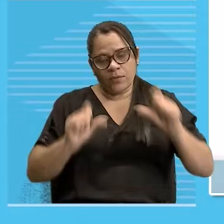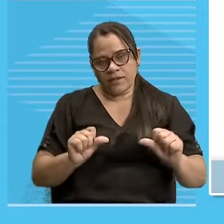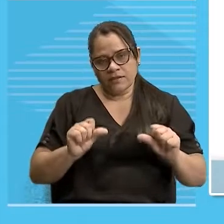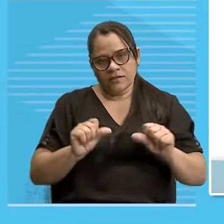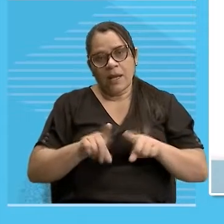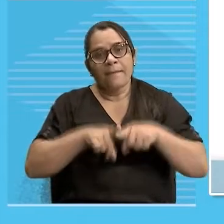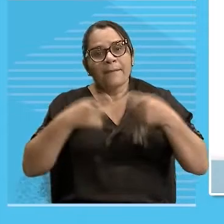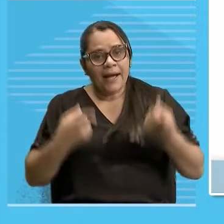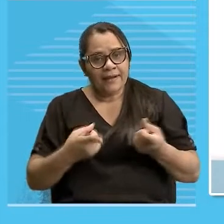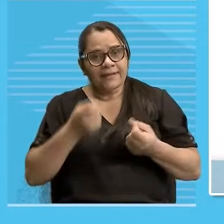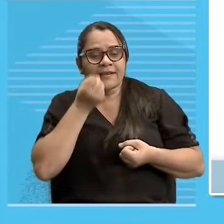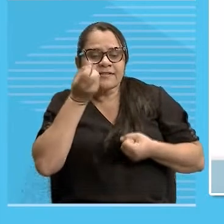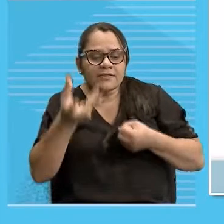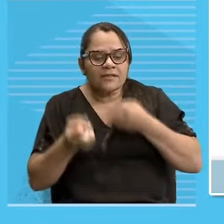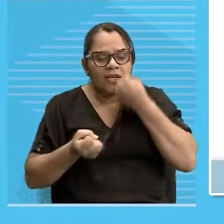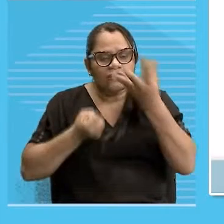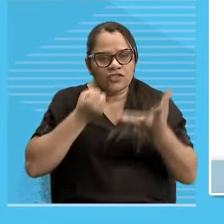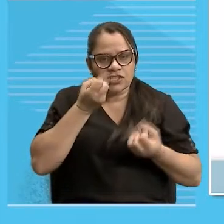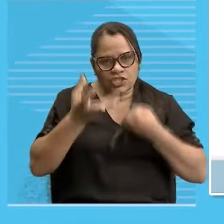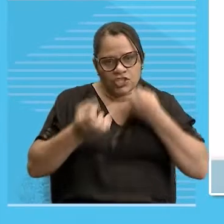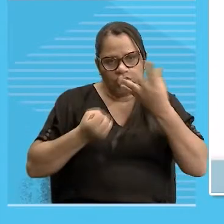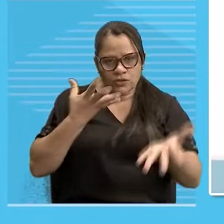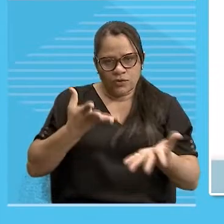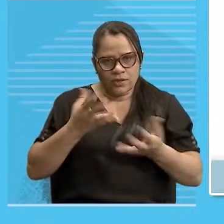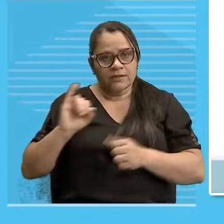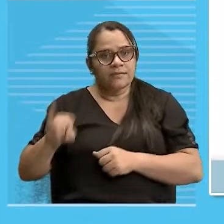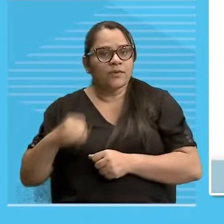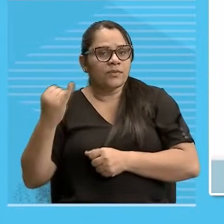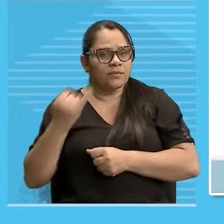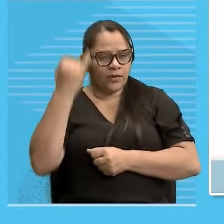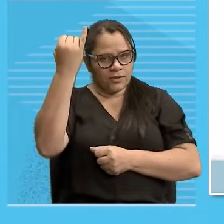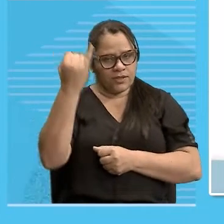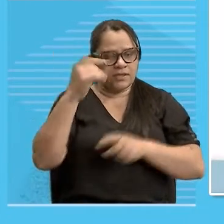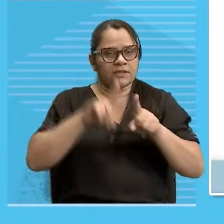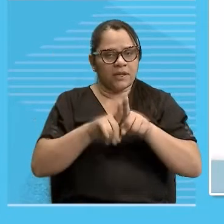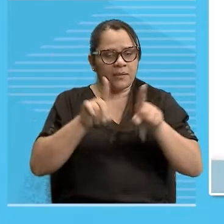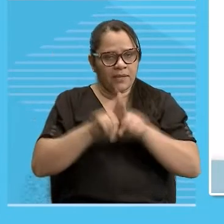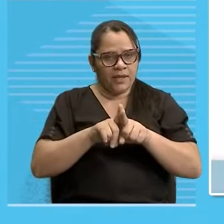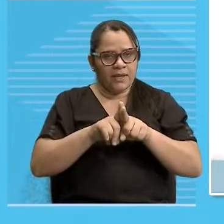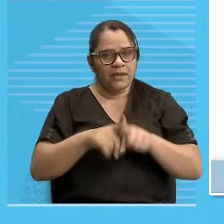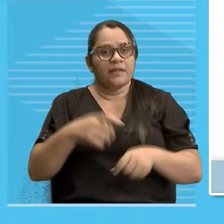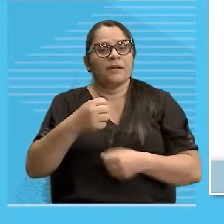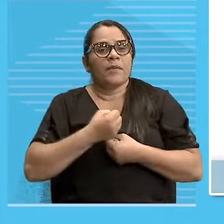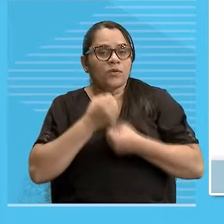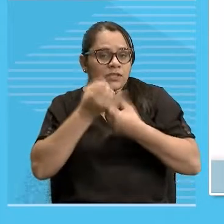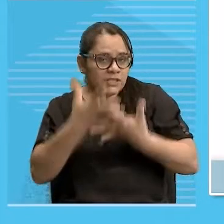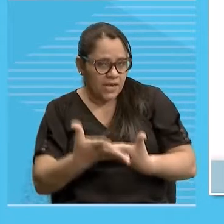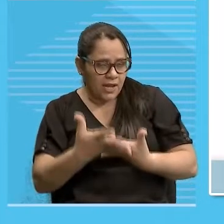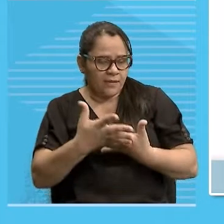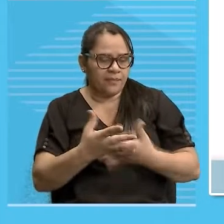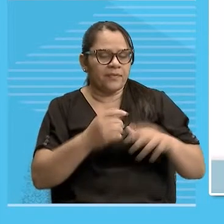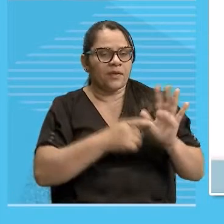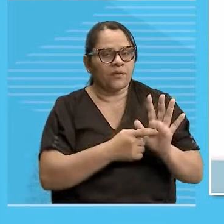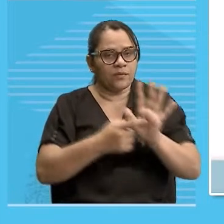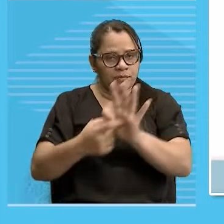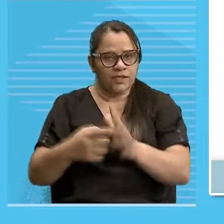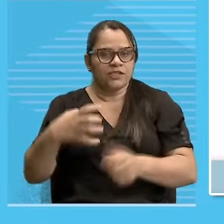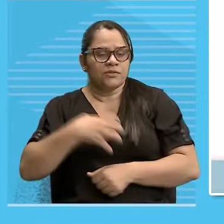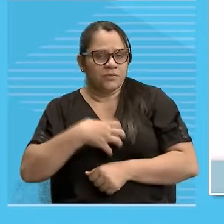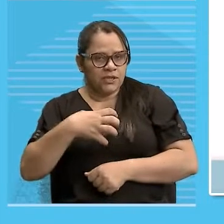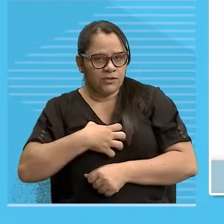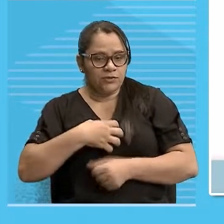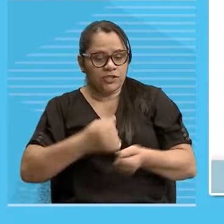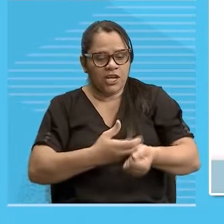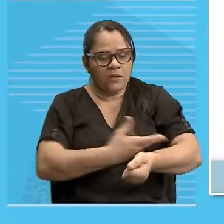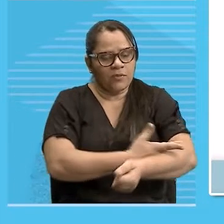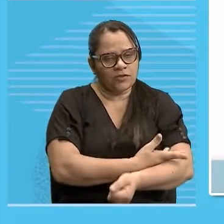as interjeições também são importantes nesse sentido, tá? Expressar sentimentos e emoções e, claro, também como elemento